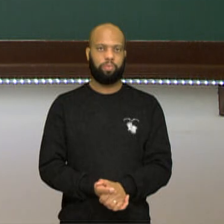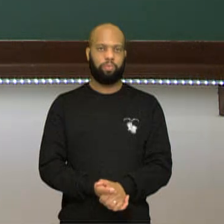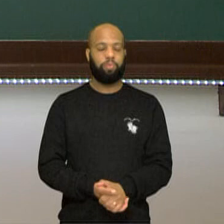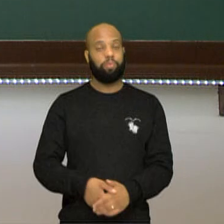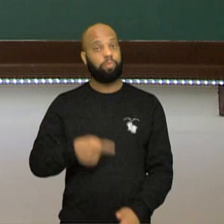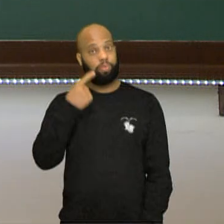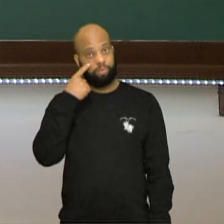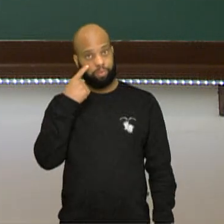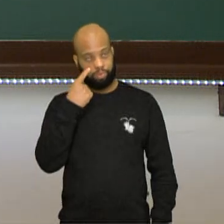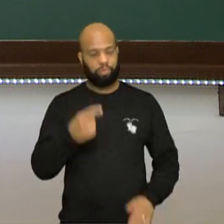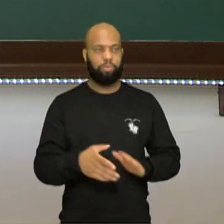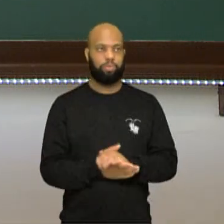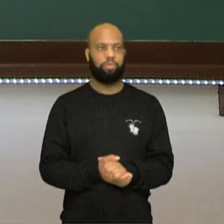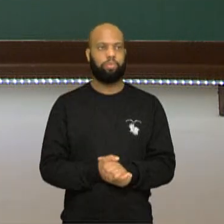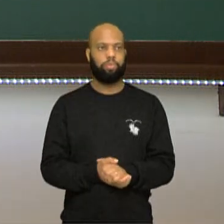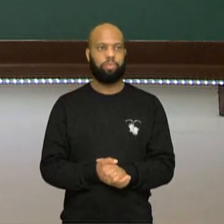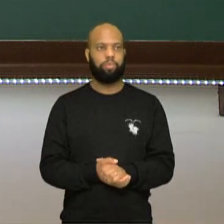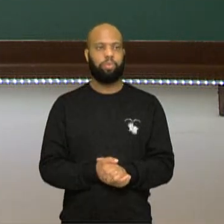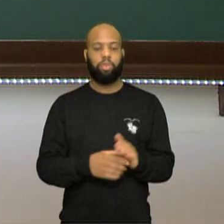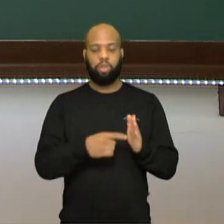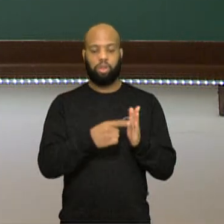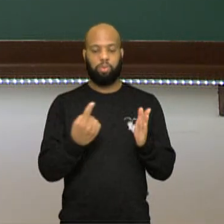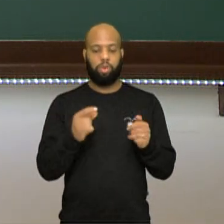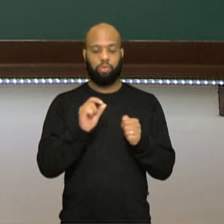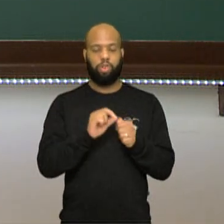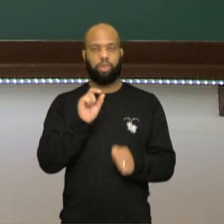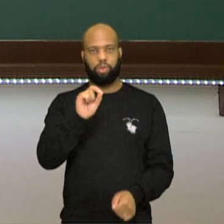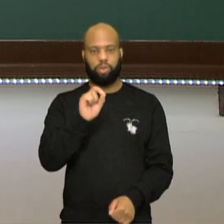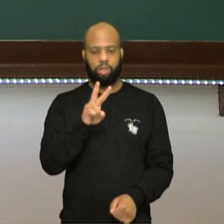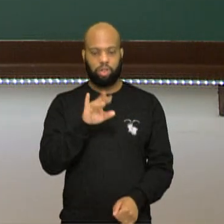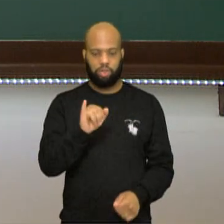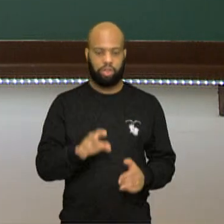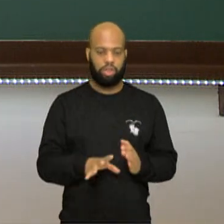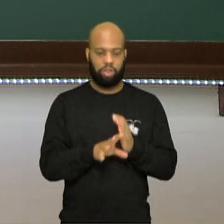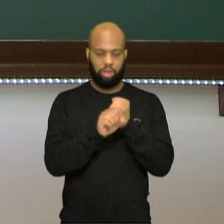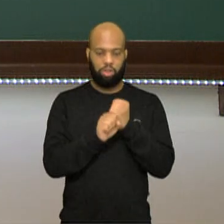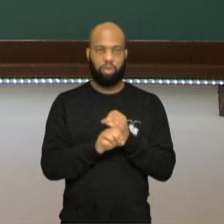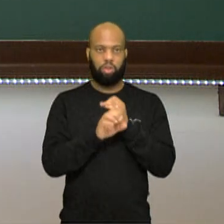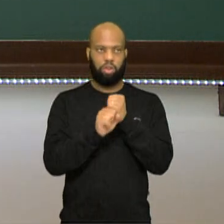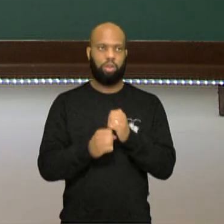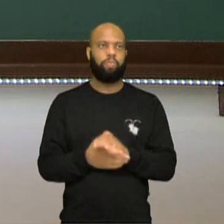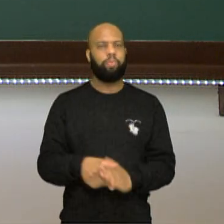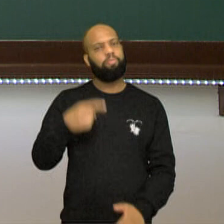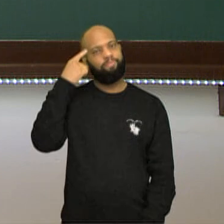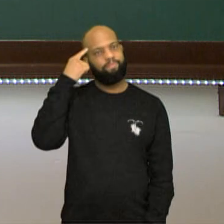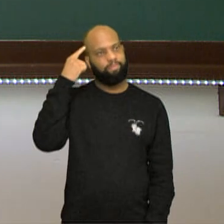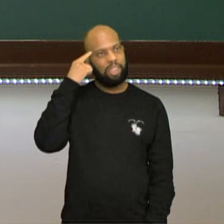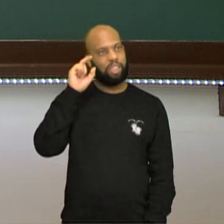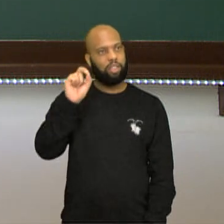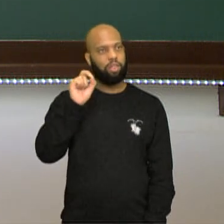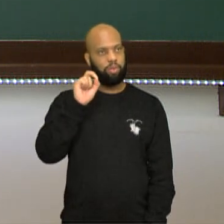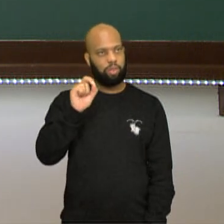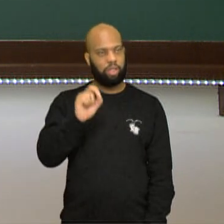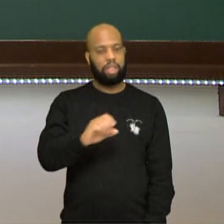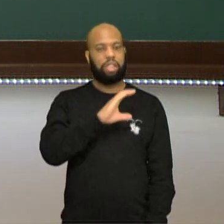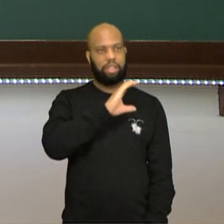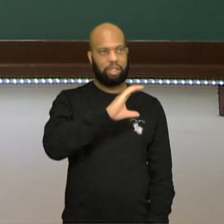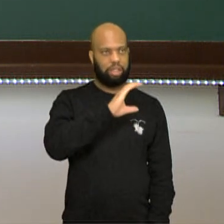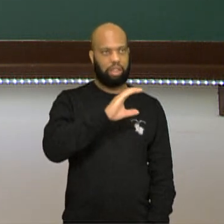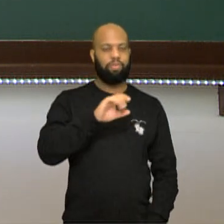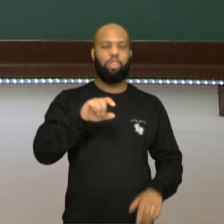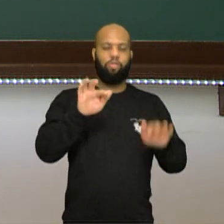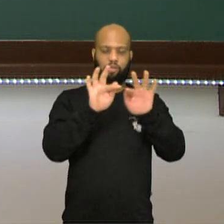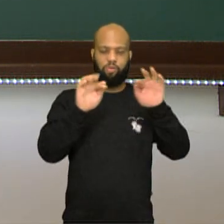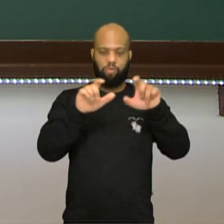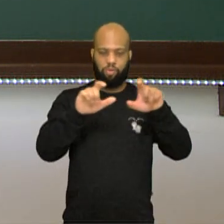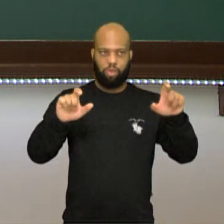Então, olha só, gente. Primeiro, o que a gente faz? Calcula, né? Pensa na capacitância, na expressão da capacitância que